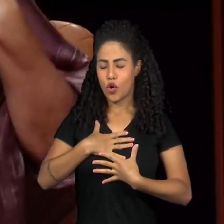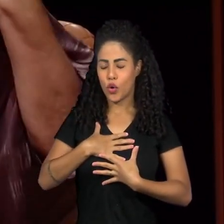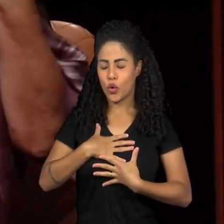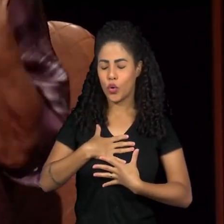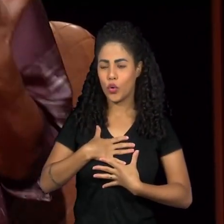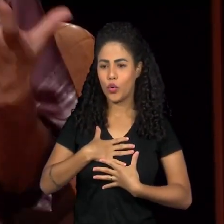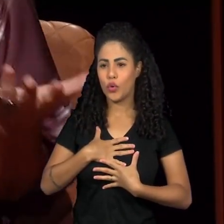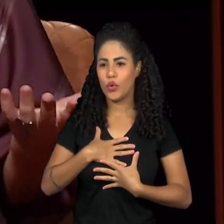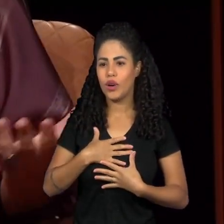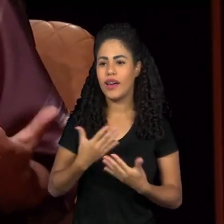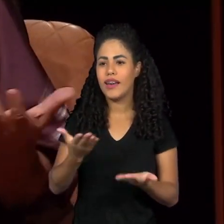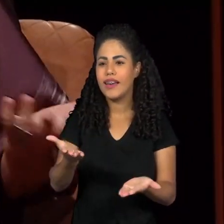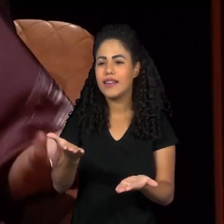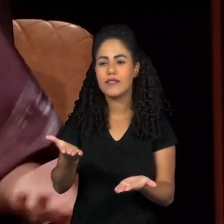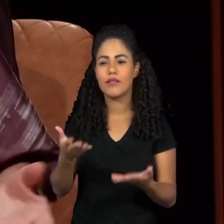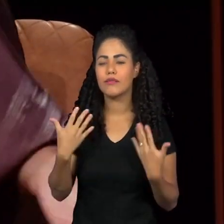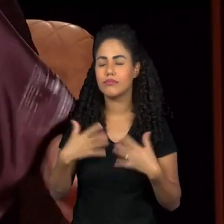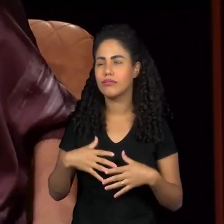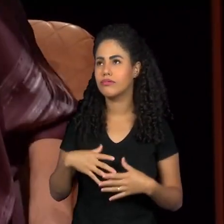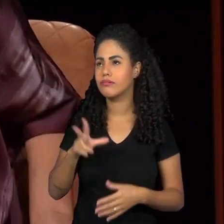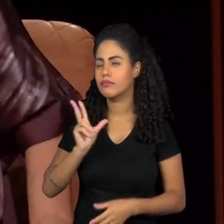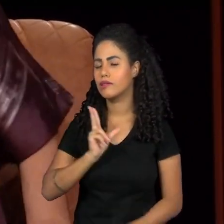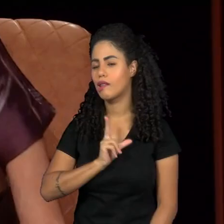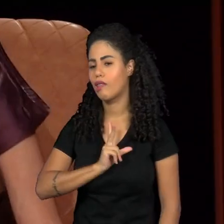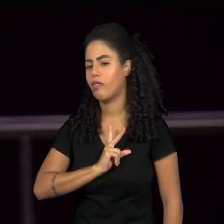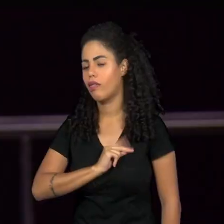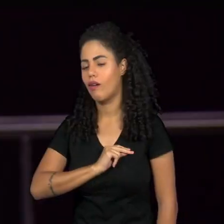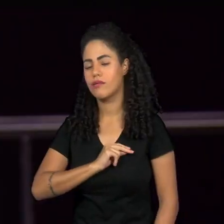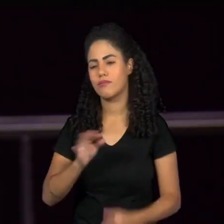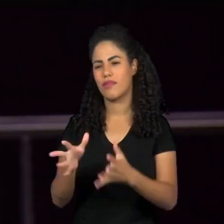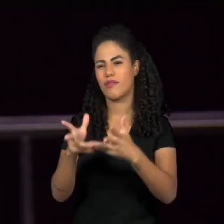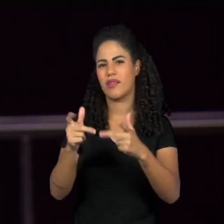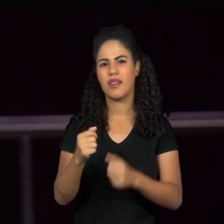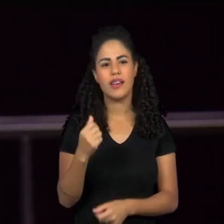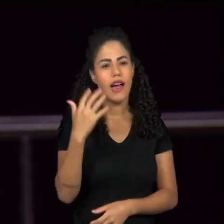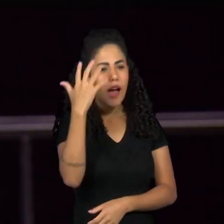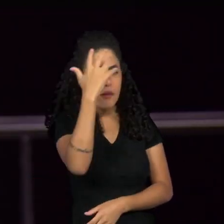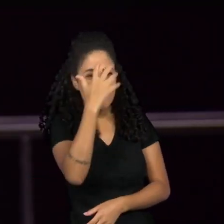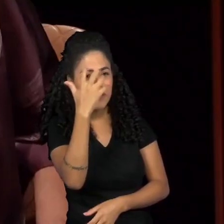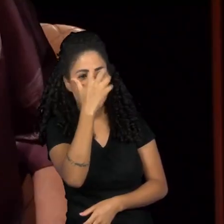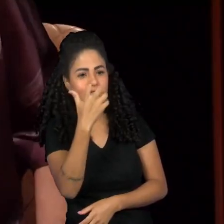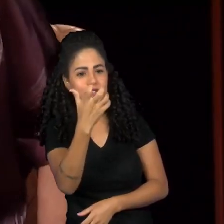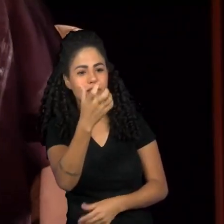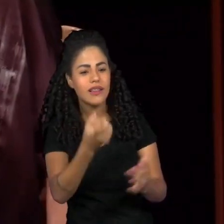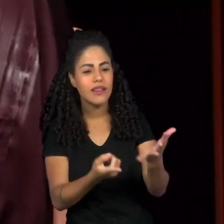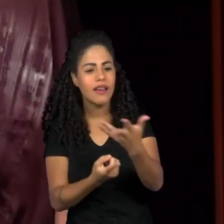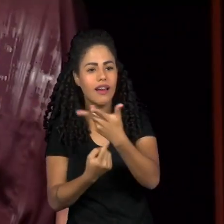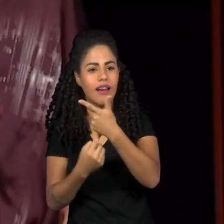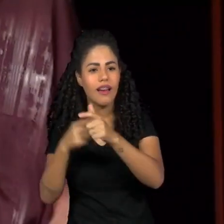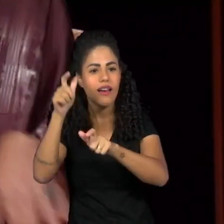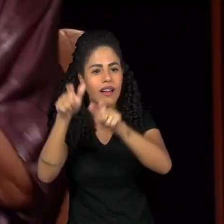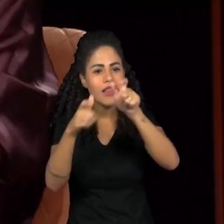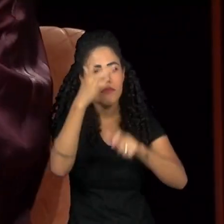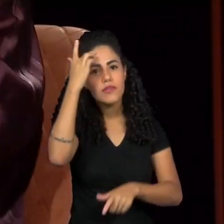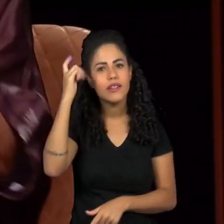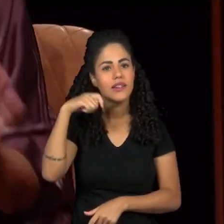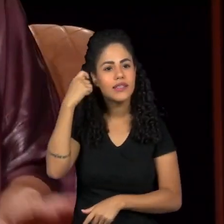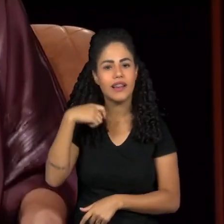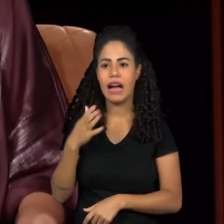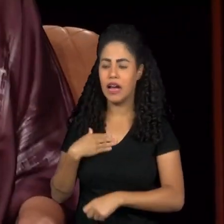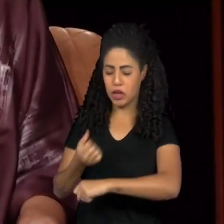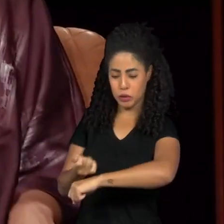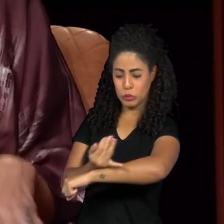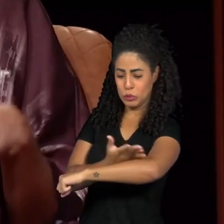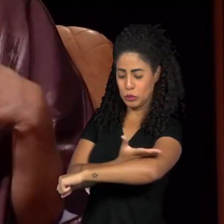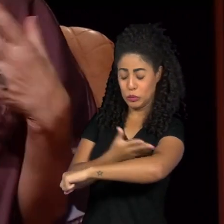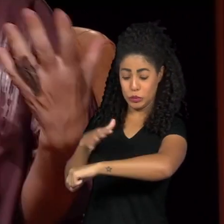assim, traduzem, Você é apaixonada pelos artistas, né? Eu sou. Ai, fico arrepiada,